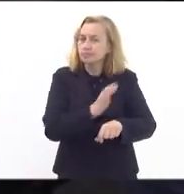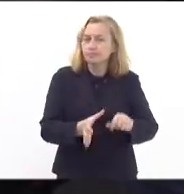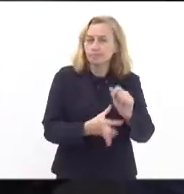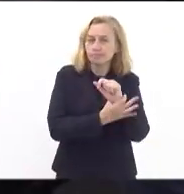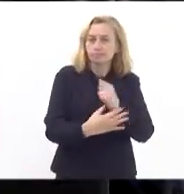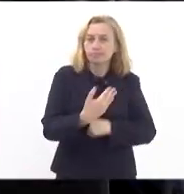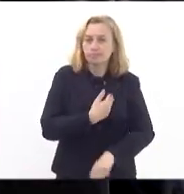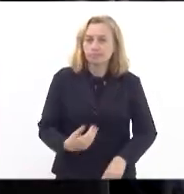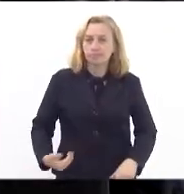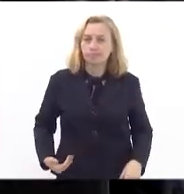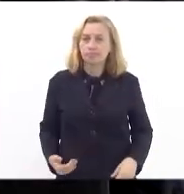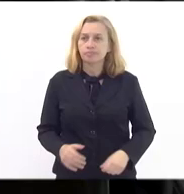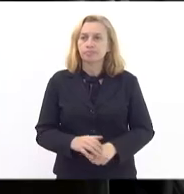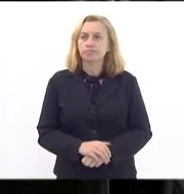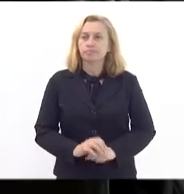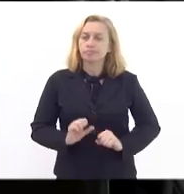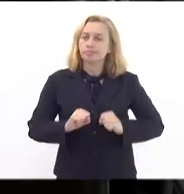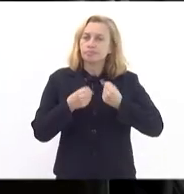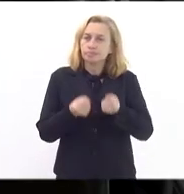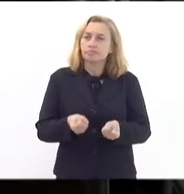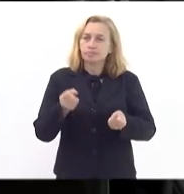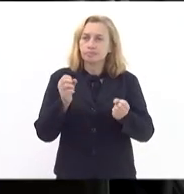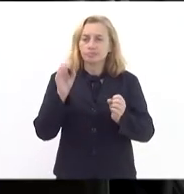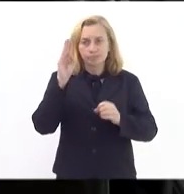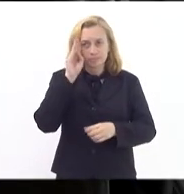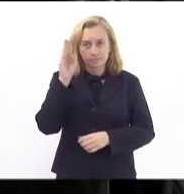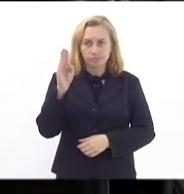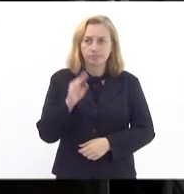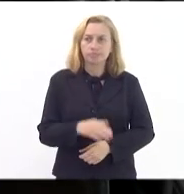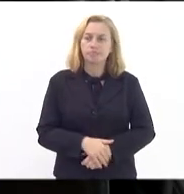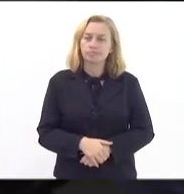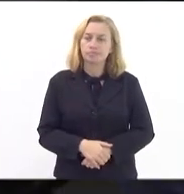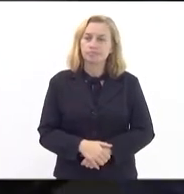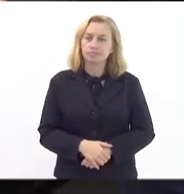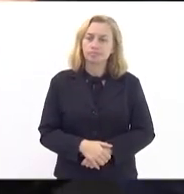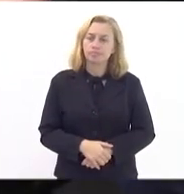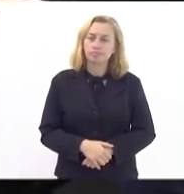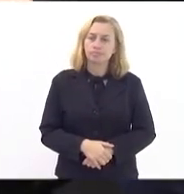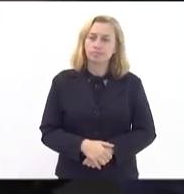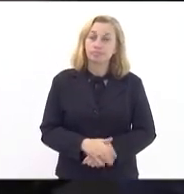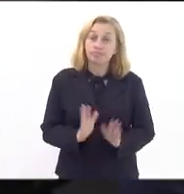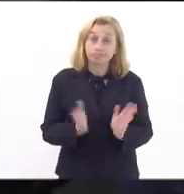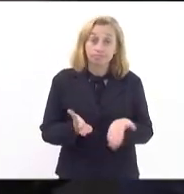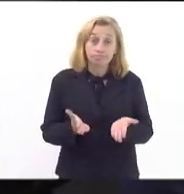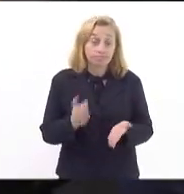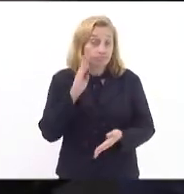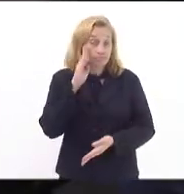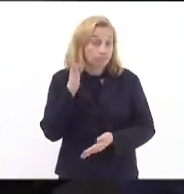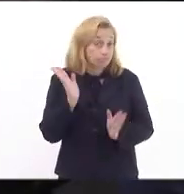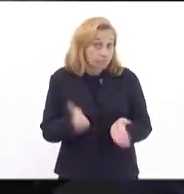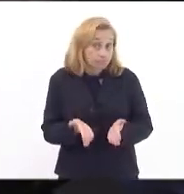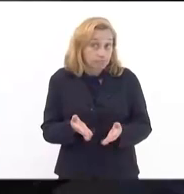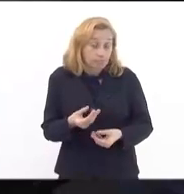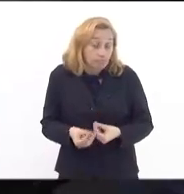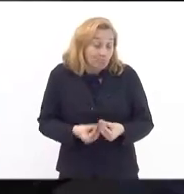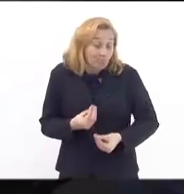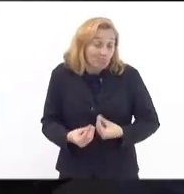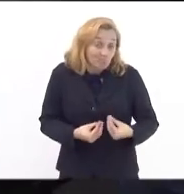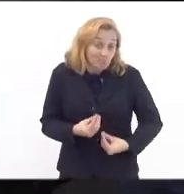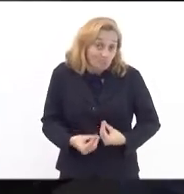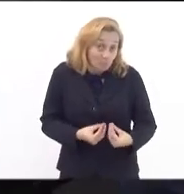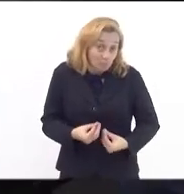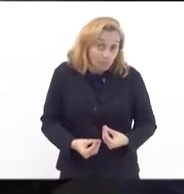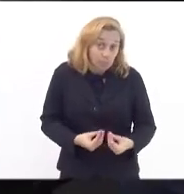Pública uma dedicação especial Principalmente agora como eu posso